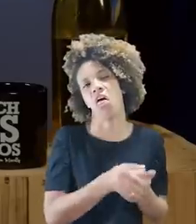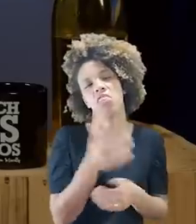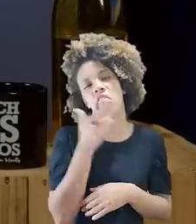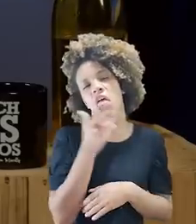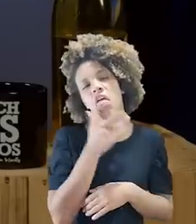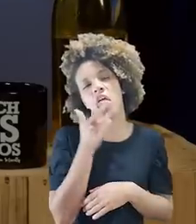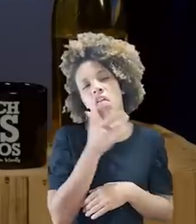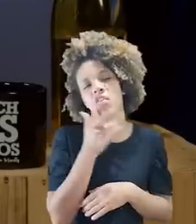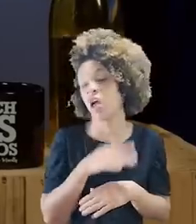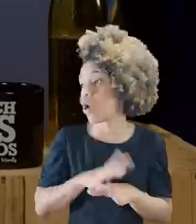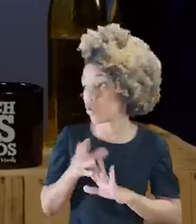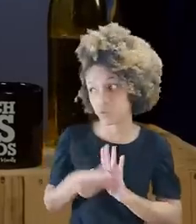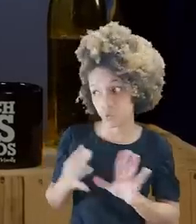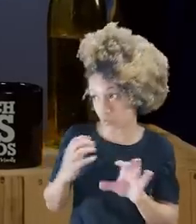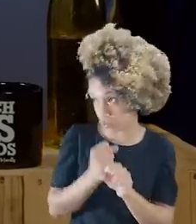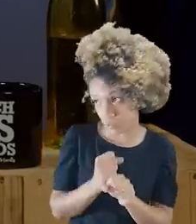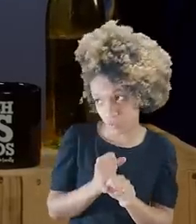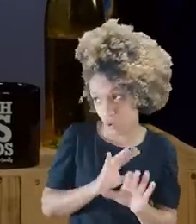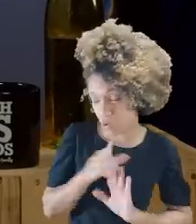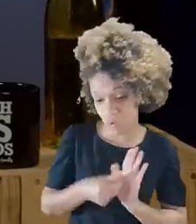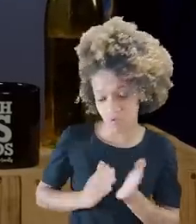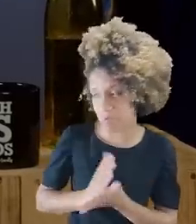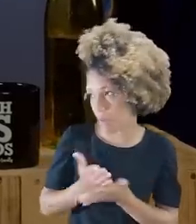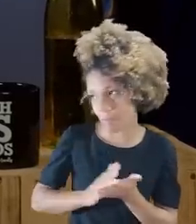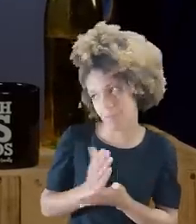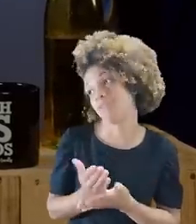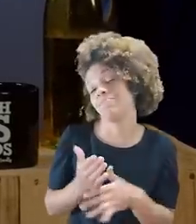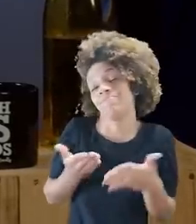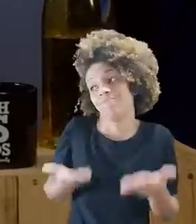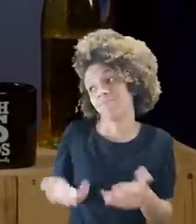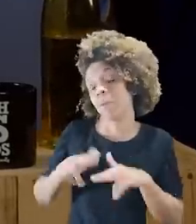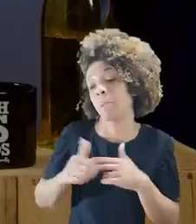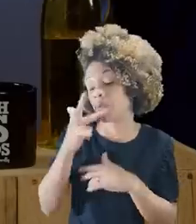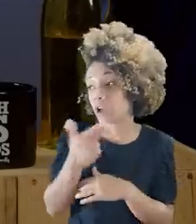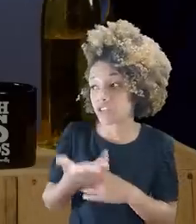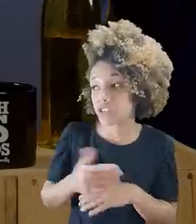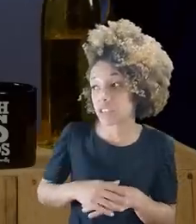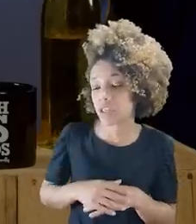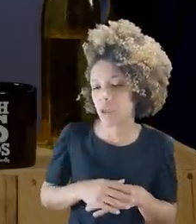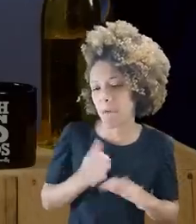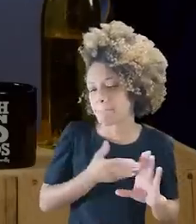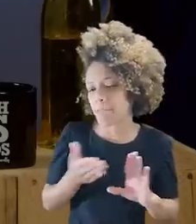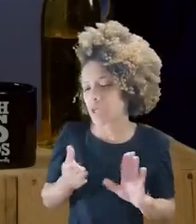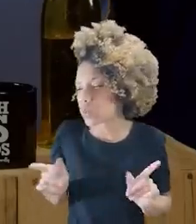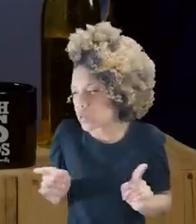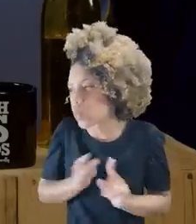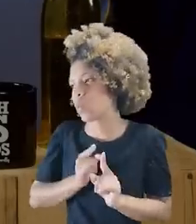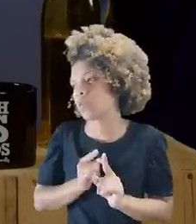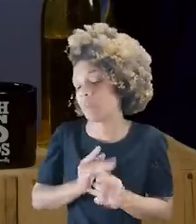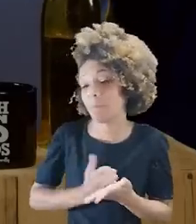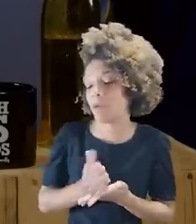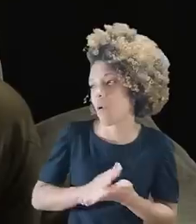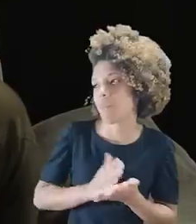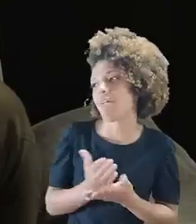então você você hoje é tudo tudo não dá para você falar uma coisa é um conjunto né você hoje que cança assim sabe você